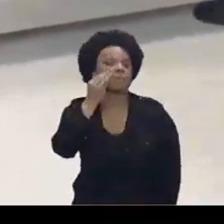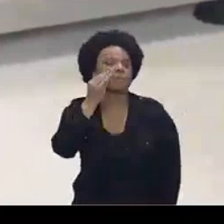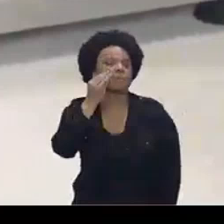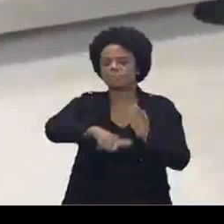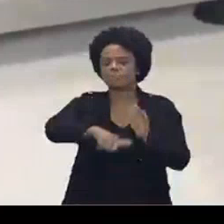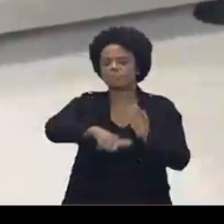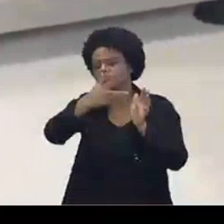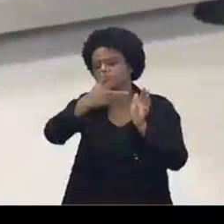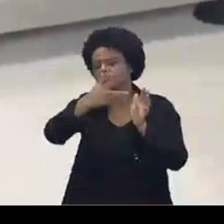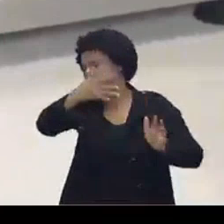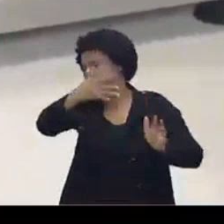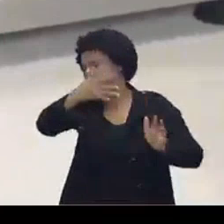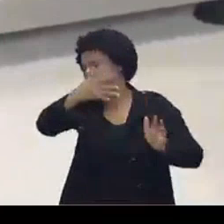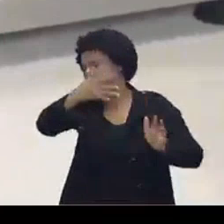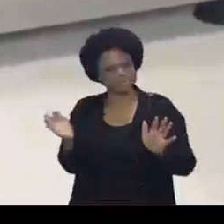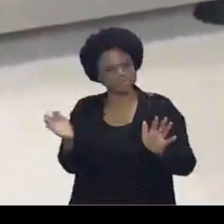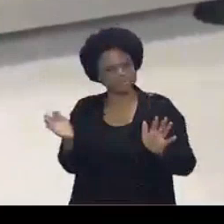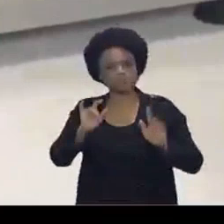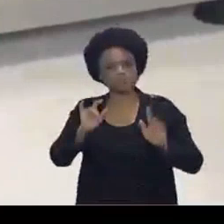vezes. Ou seja,